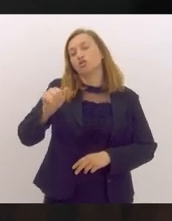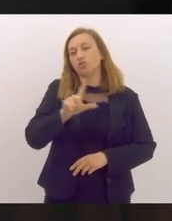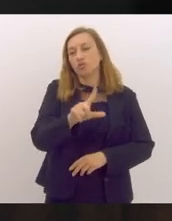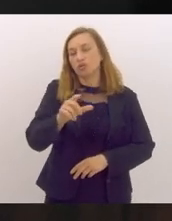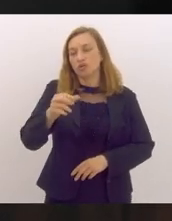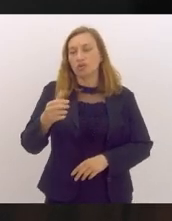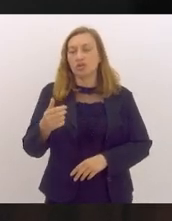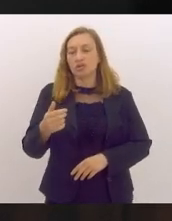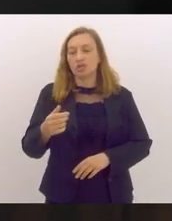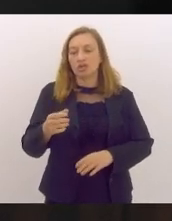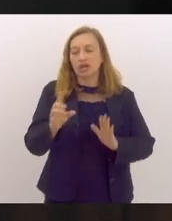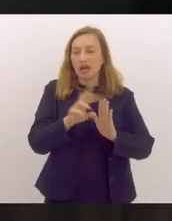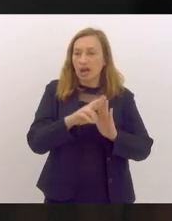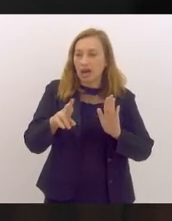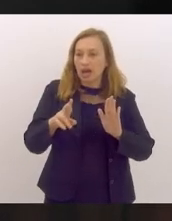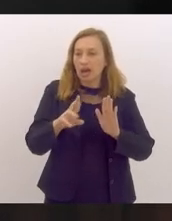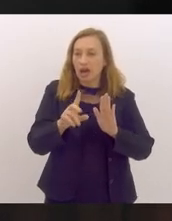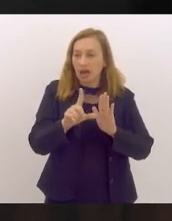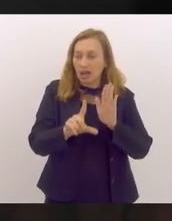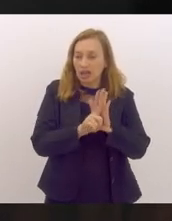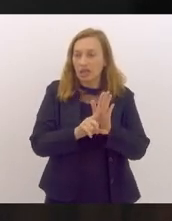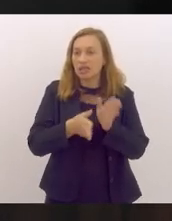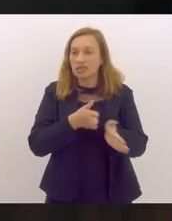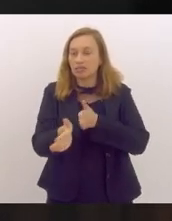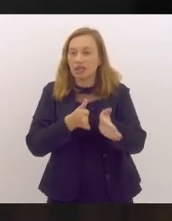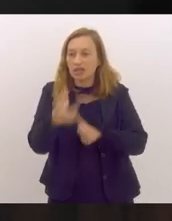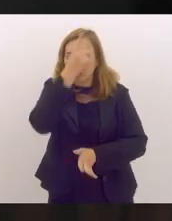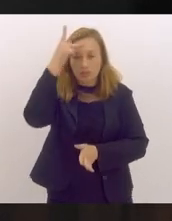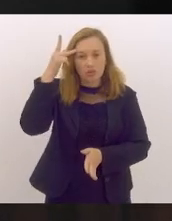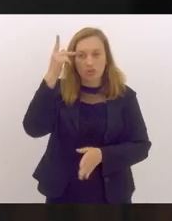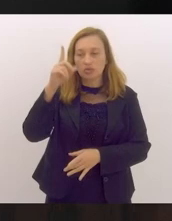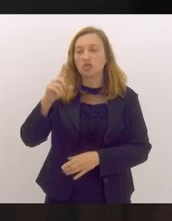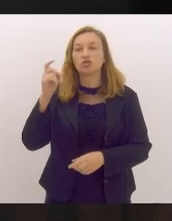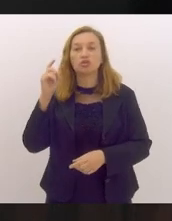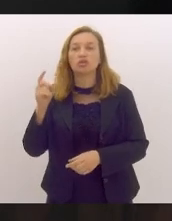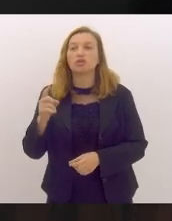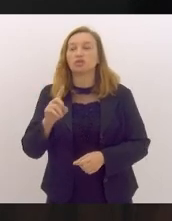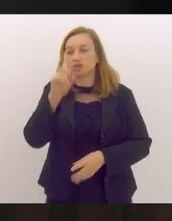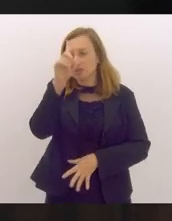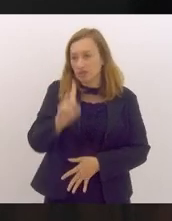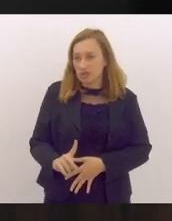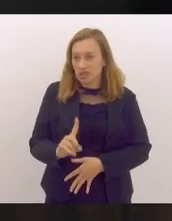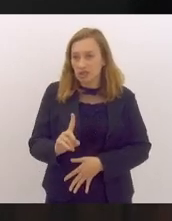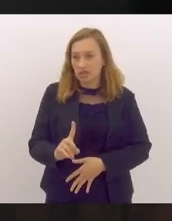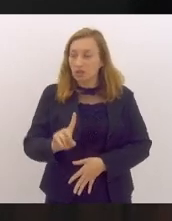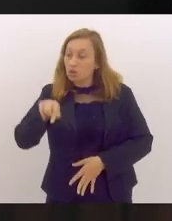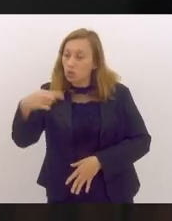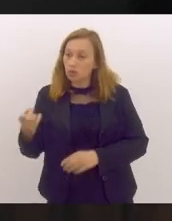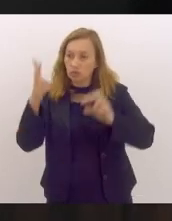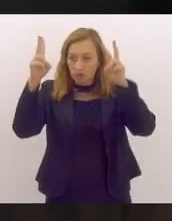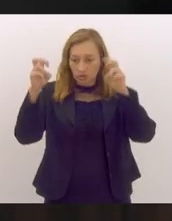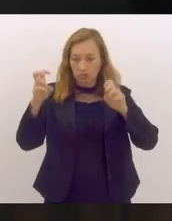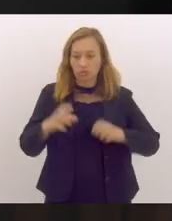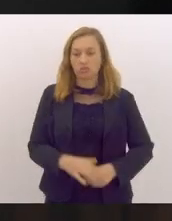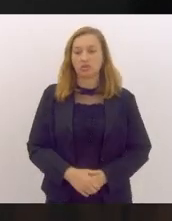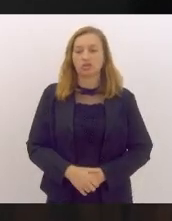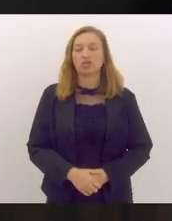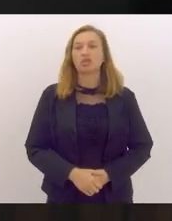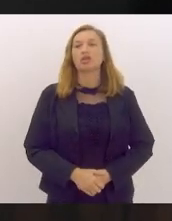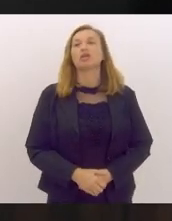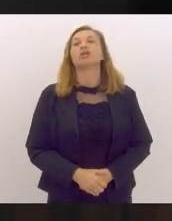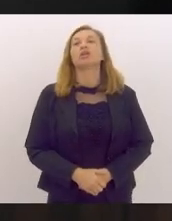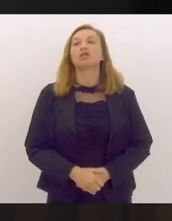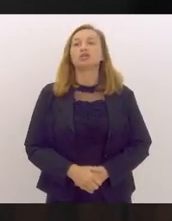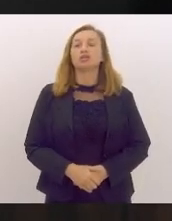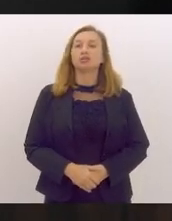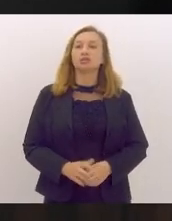a Lei de Diretrizes para a Promoção de Acessibilidade das Pessoas com Deficiência e Mobilidade Reduzida e da outras providências, pendendo de parecer da